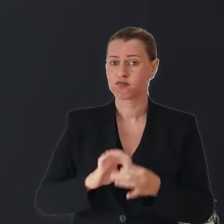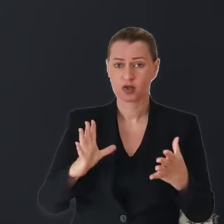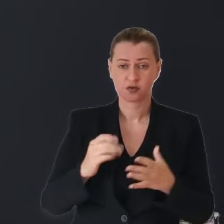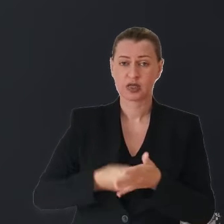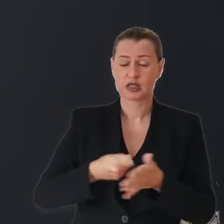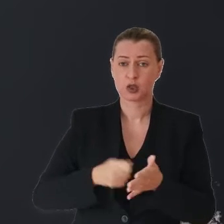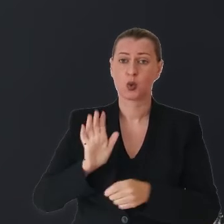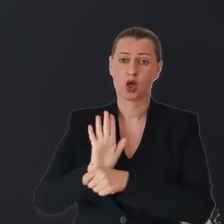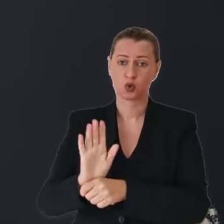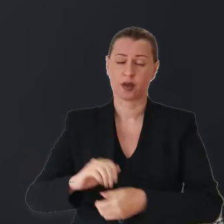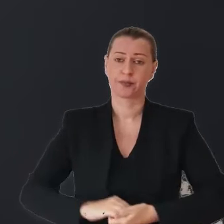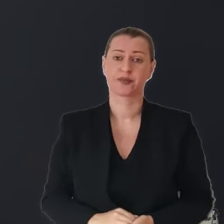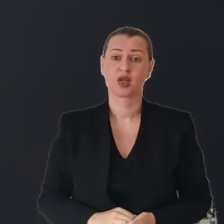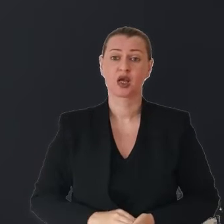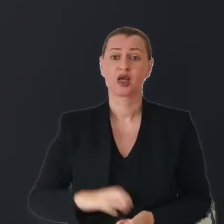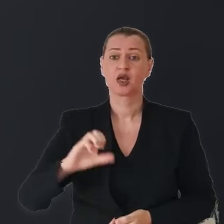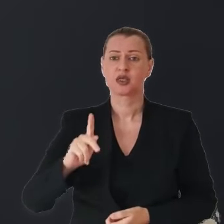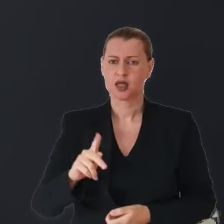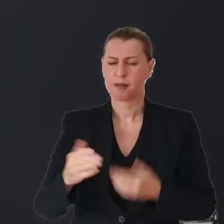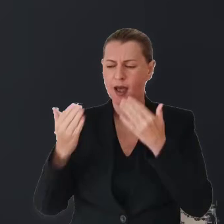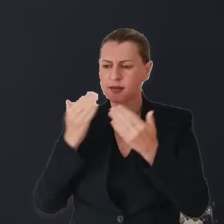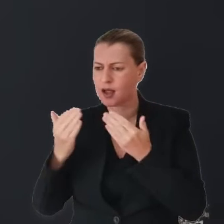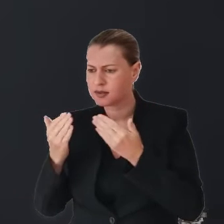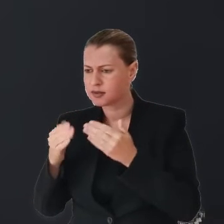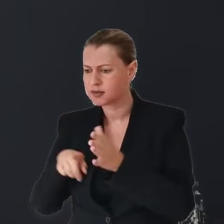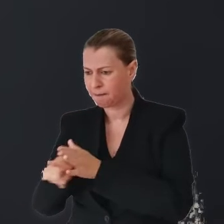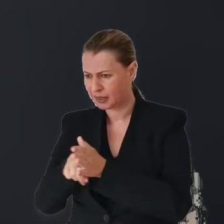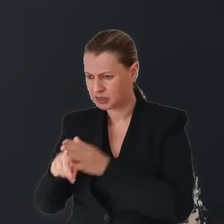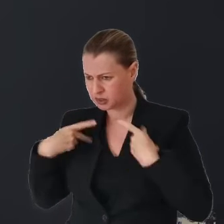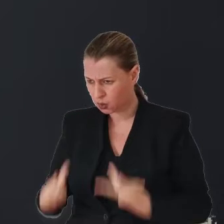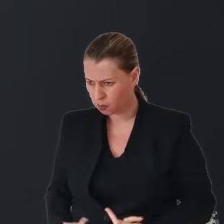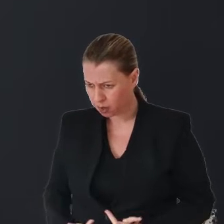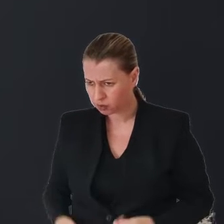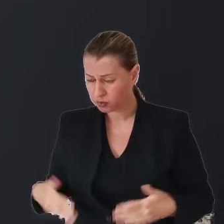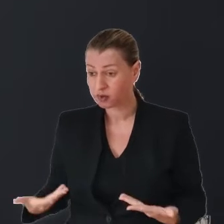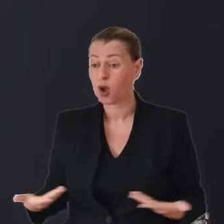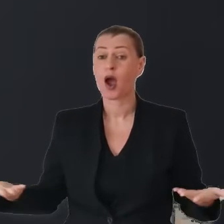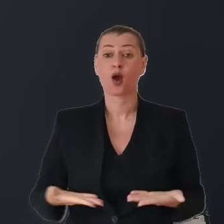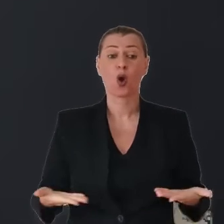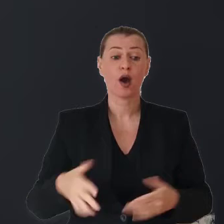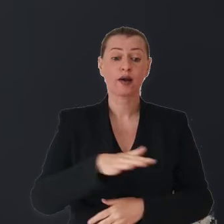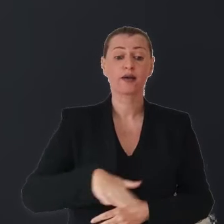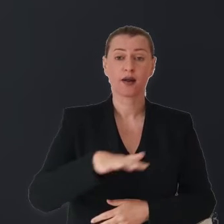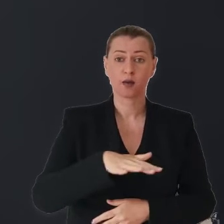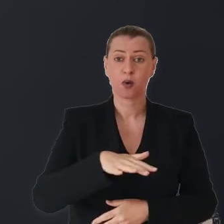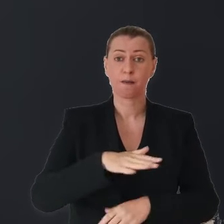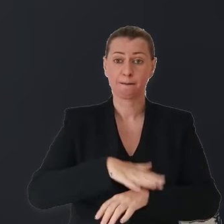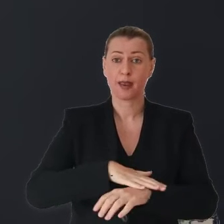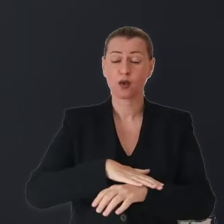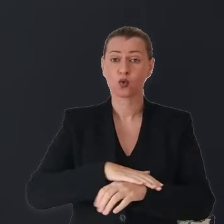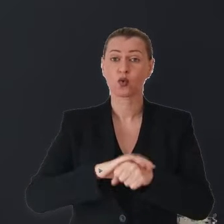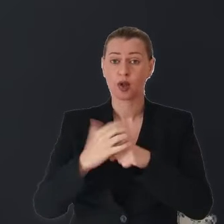disponível. O CEP faz análises de pesquisas em seres humanos. E agora, durante a pandemia, os